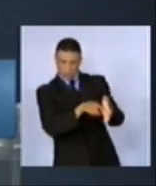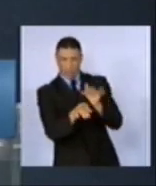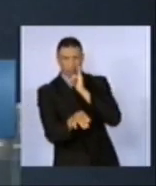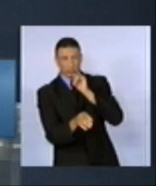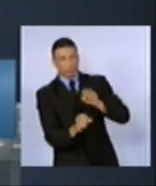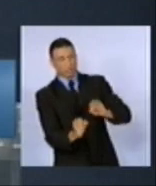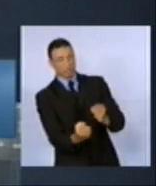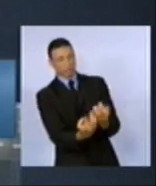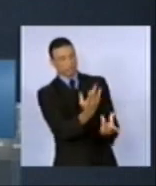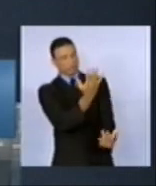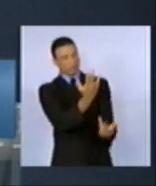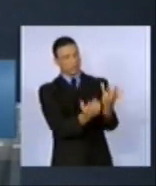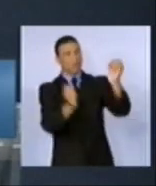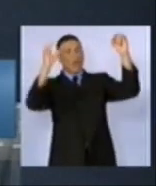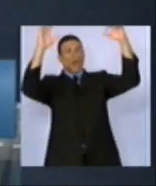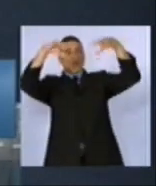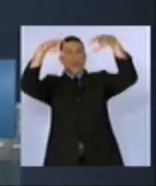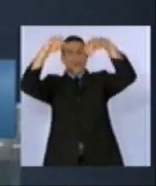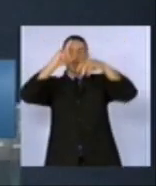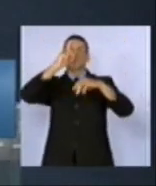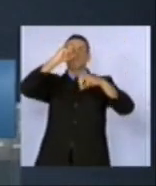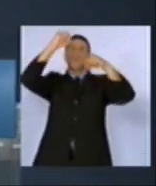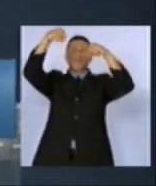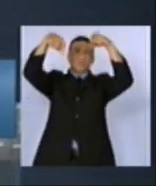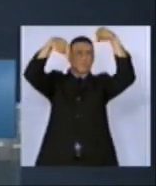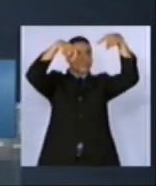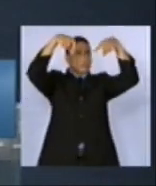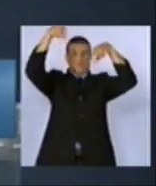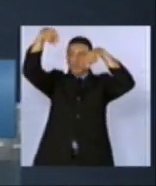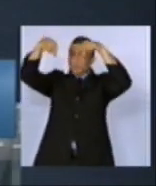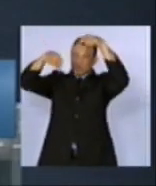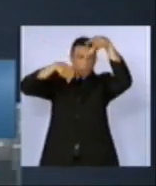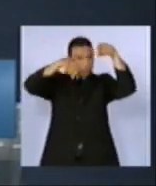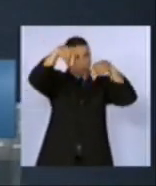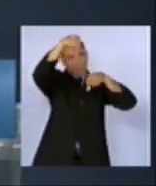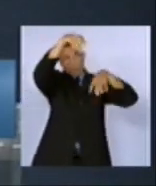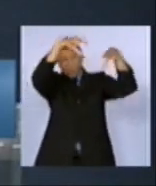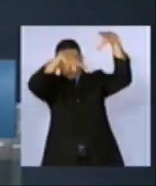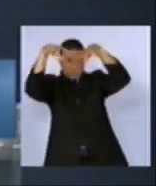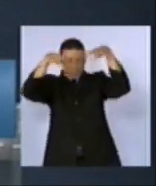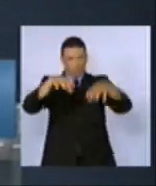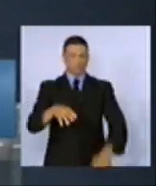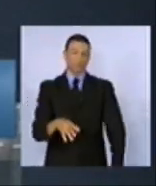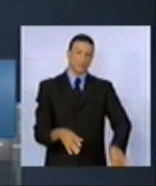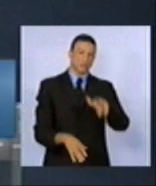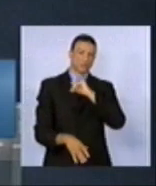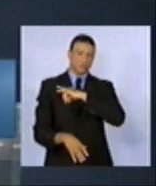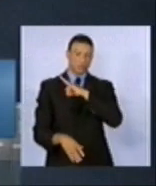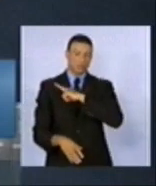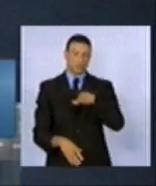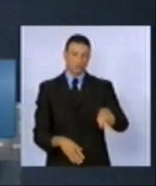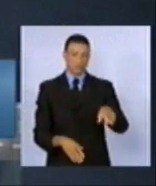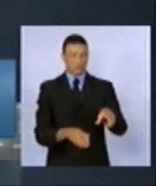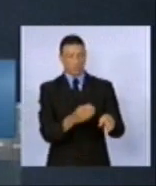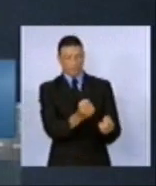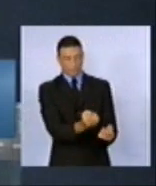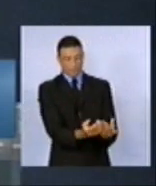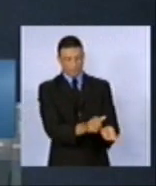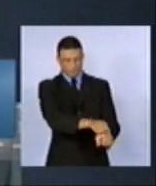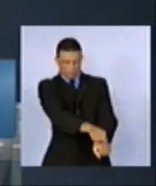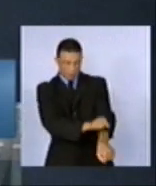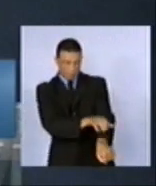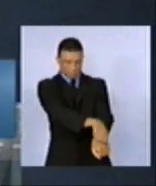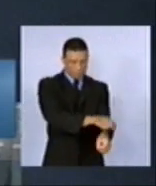você viu várias vezes que esses Picos verdes que é a área de cana ah com a preservação da Palha nós